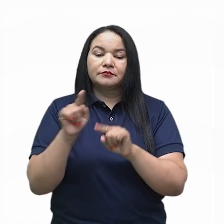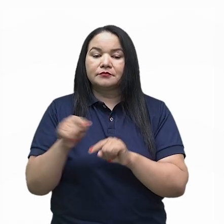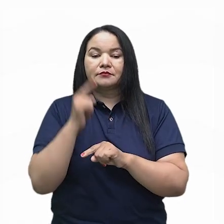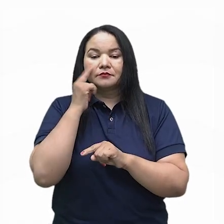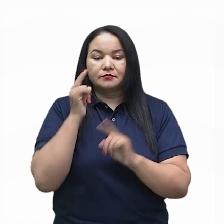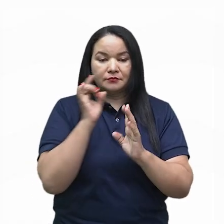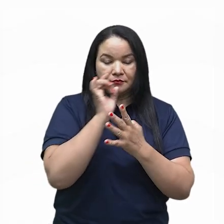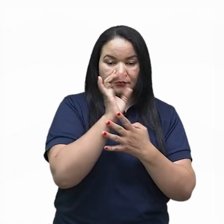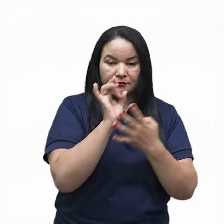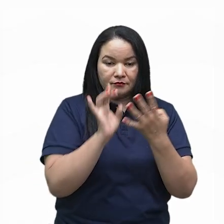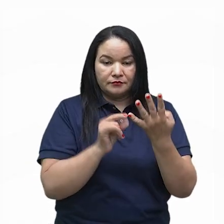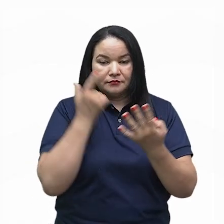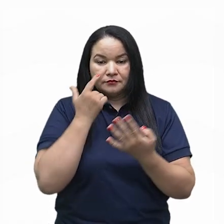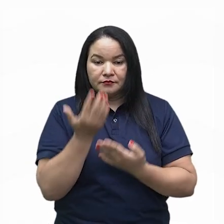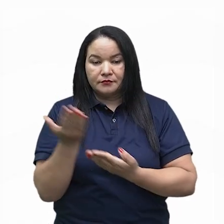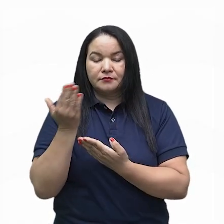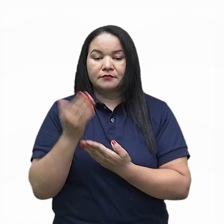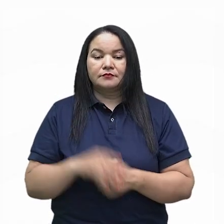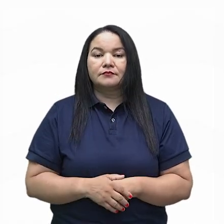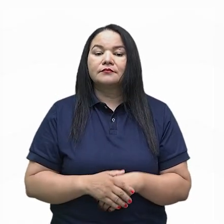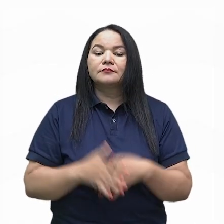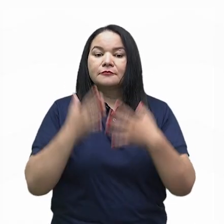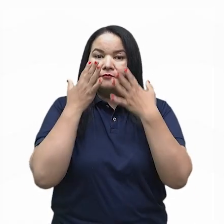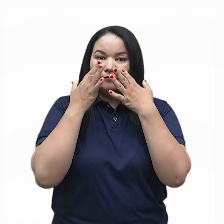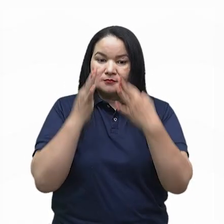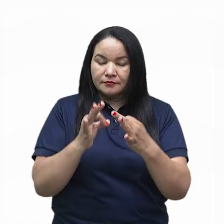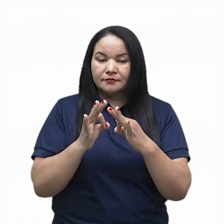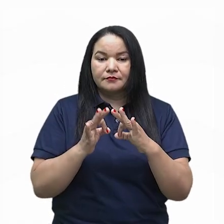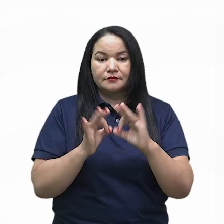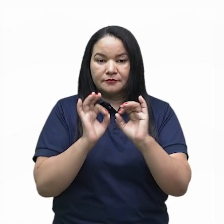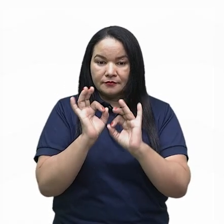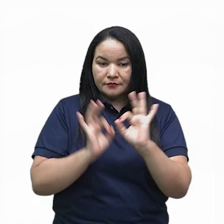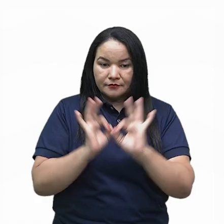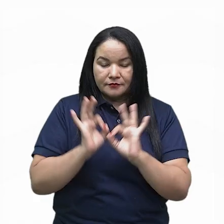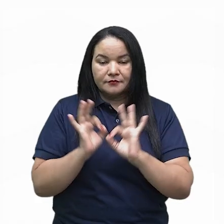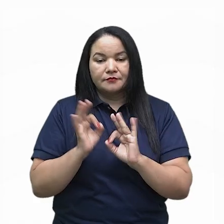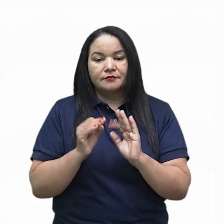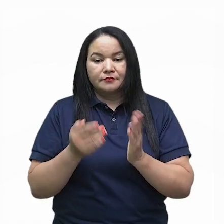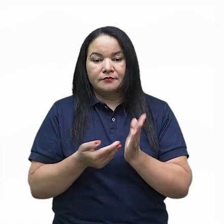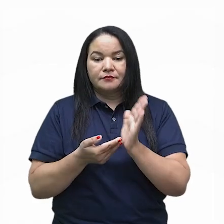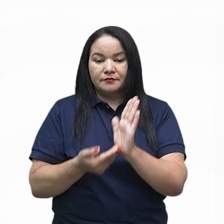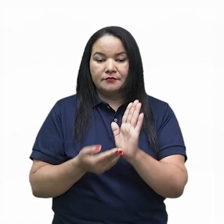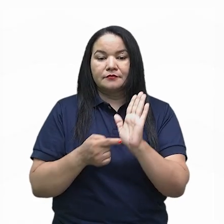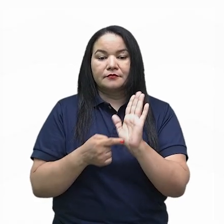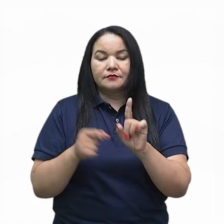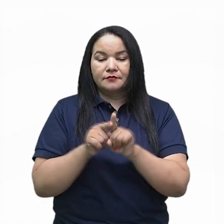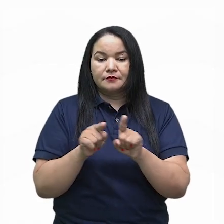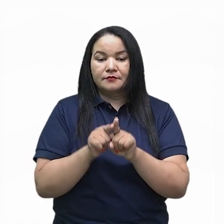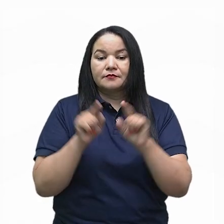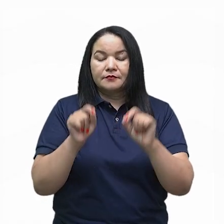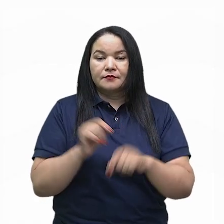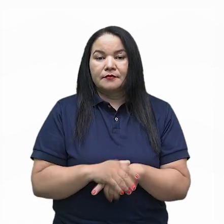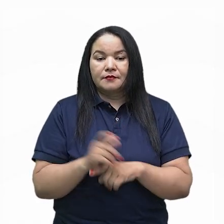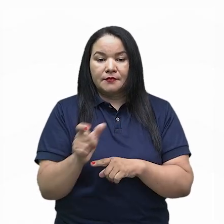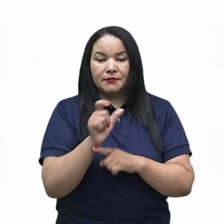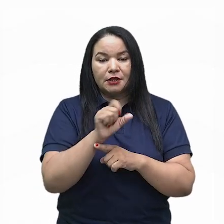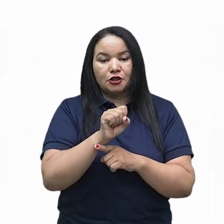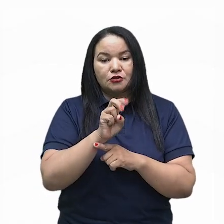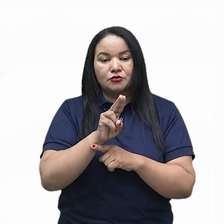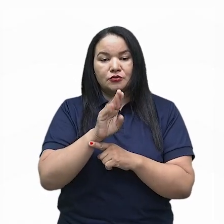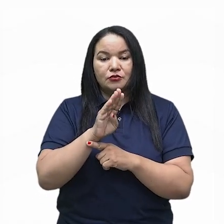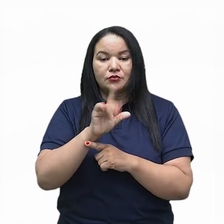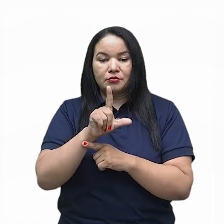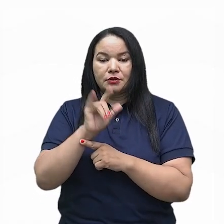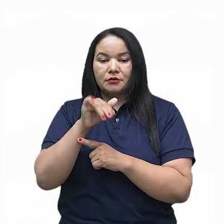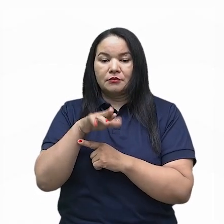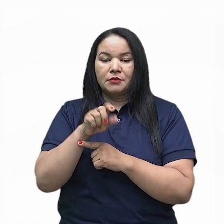e solidificação, que é do líquido para o sólido. Além, né, da sublimação, que é a passagem do sólido